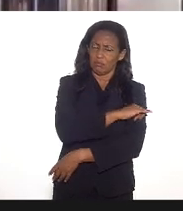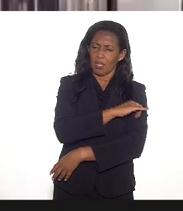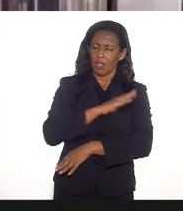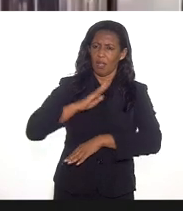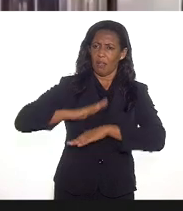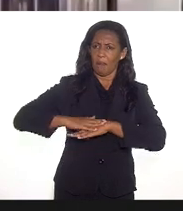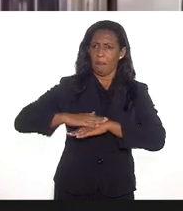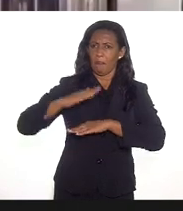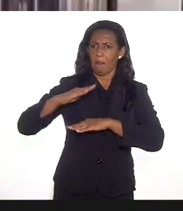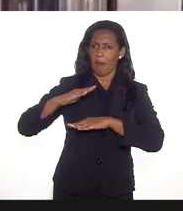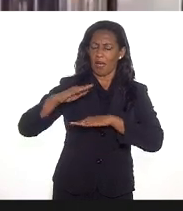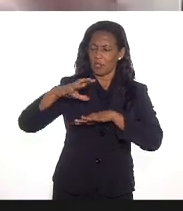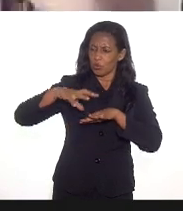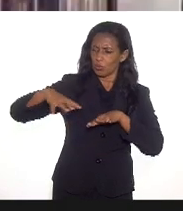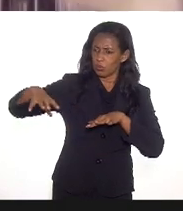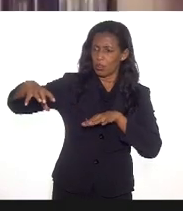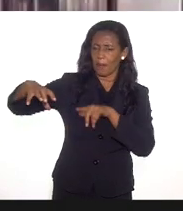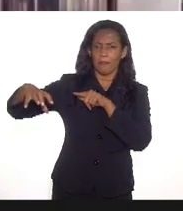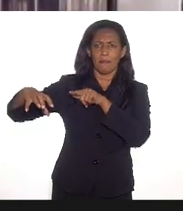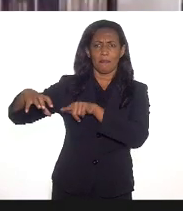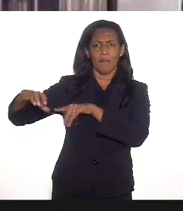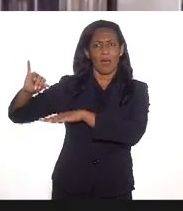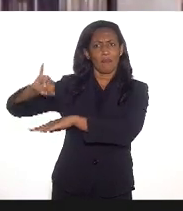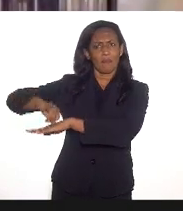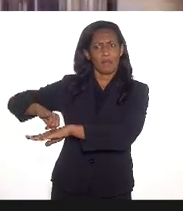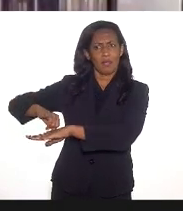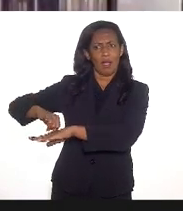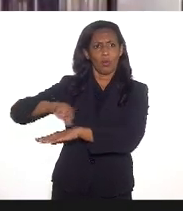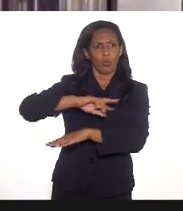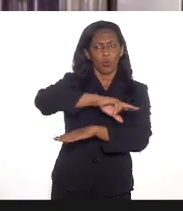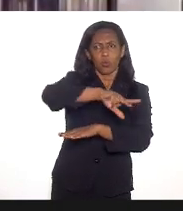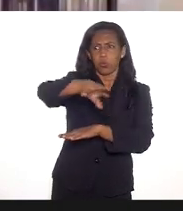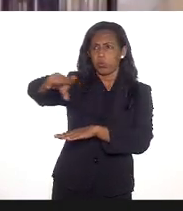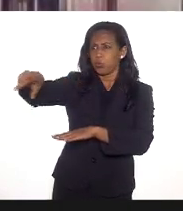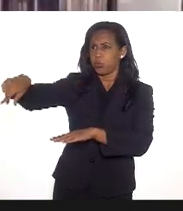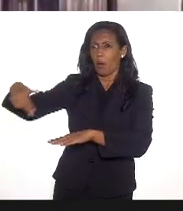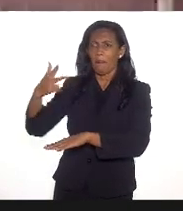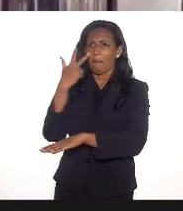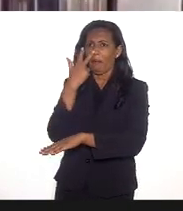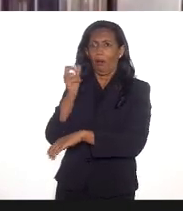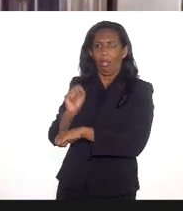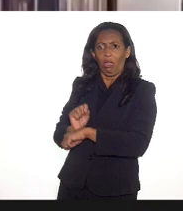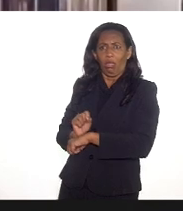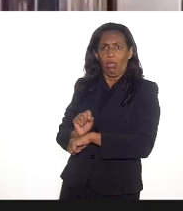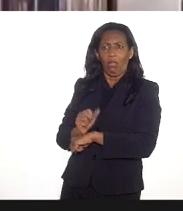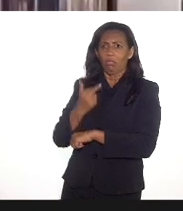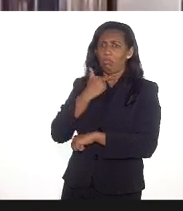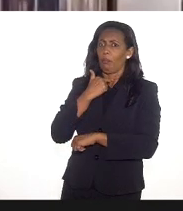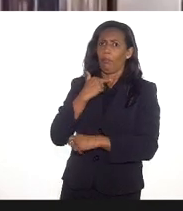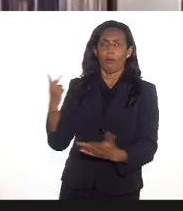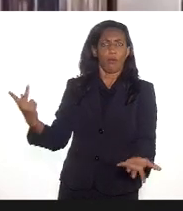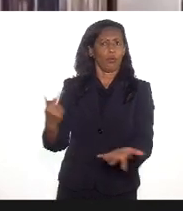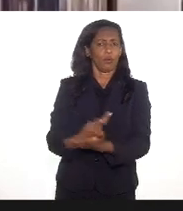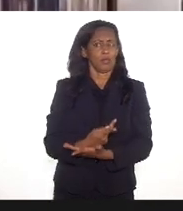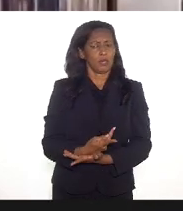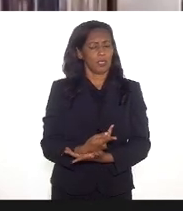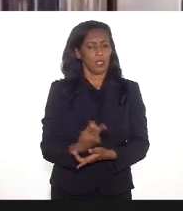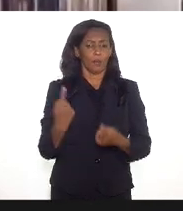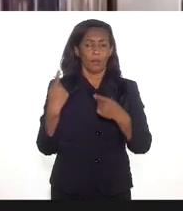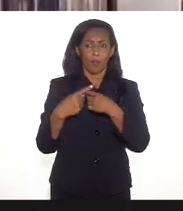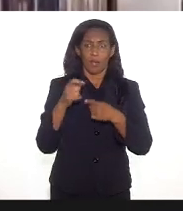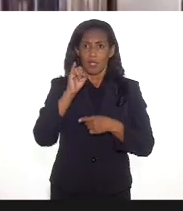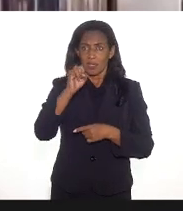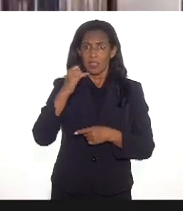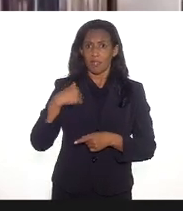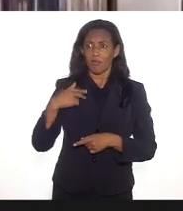mais para a região metropolitana e os demais haver navios. Não pode acontecer isto, porque, inclusive, se você